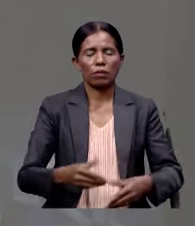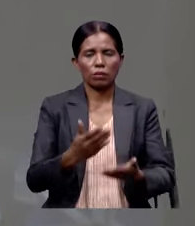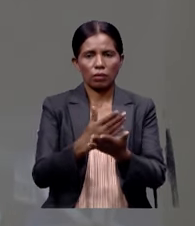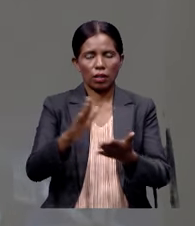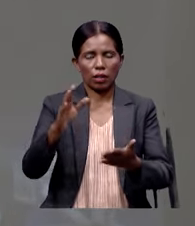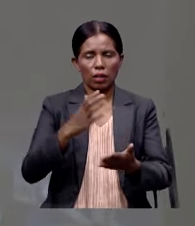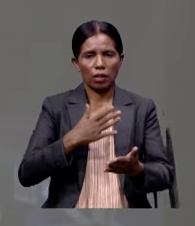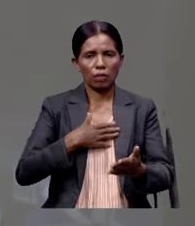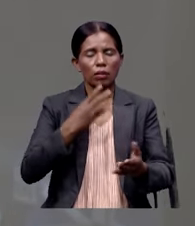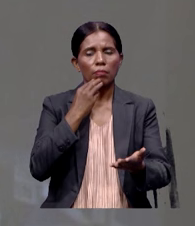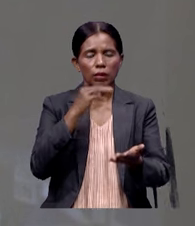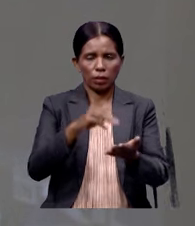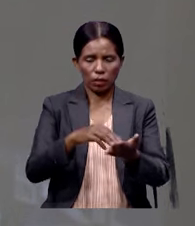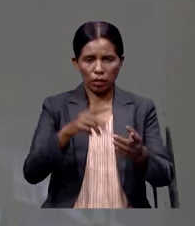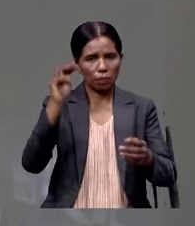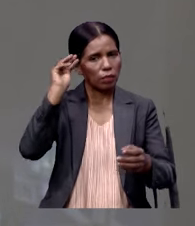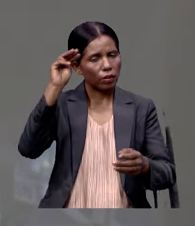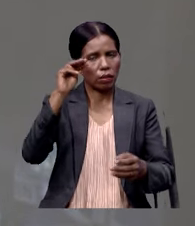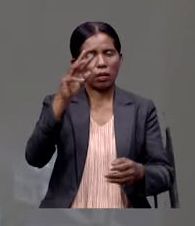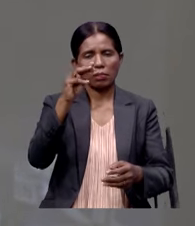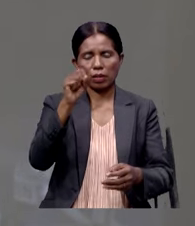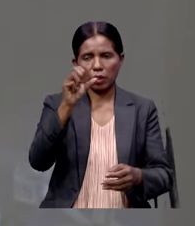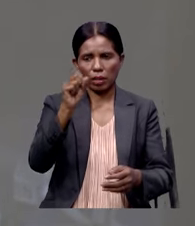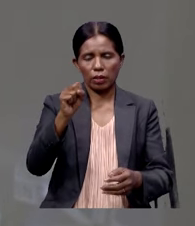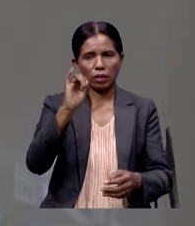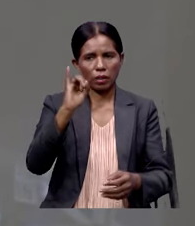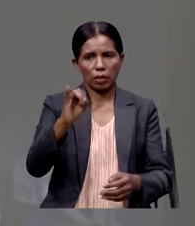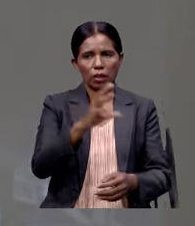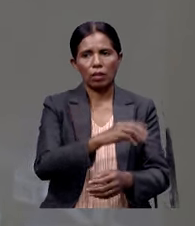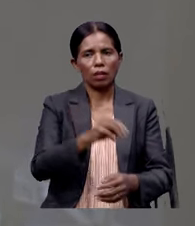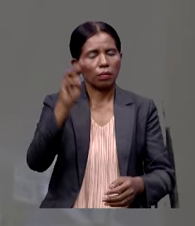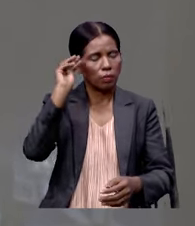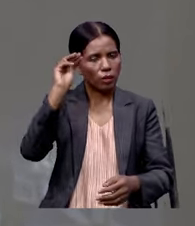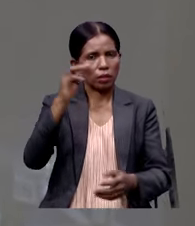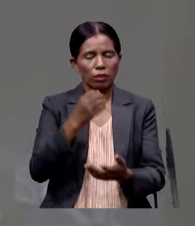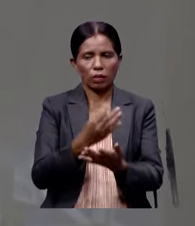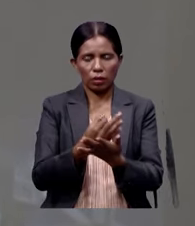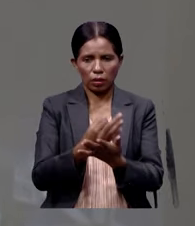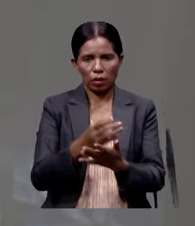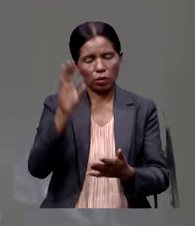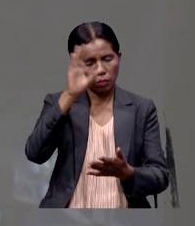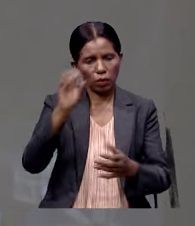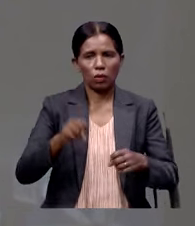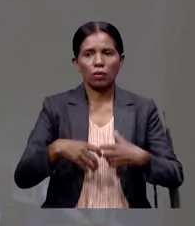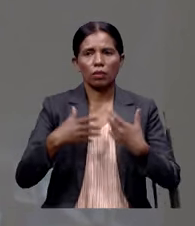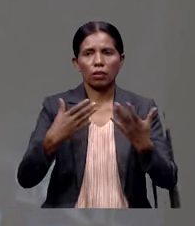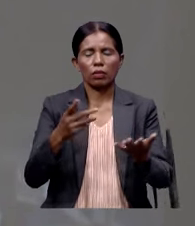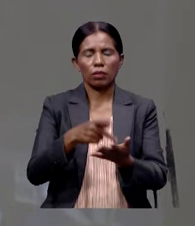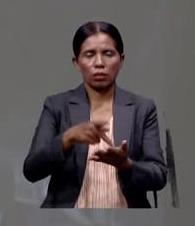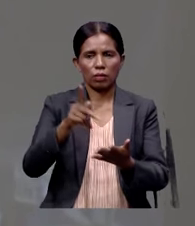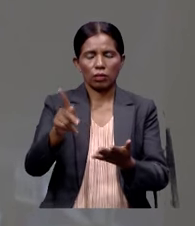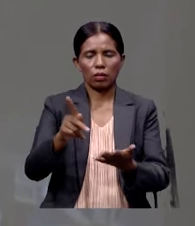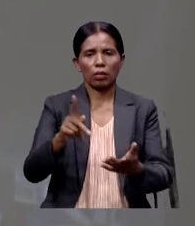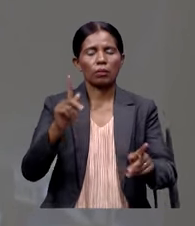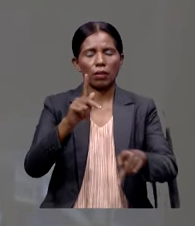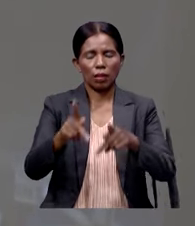ba ministério solidariedade social inclusão ho ministério finanças atu bele buka mekanismo de pagamento direito ba malu